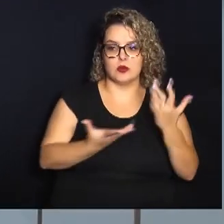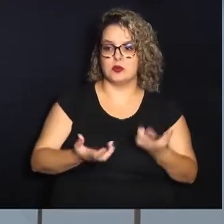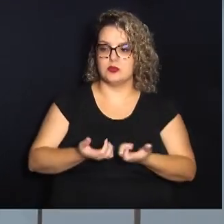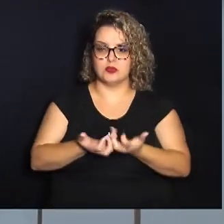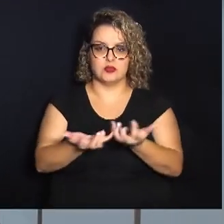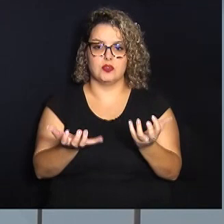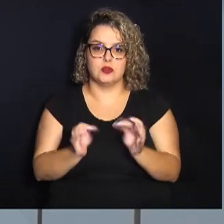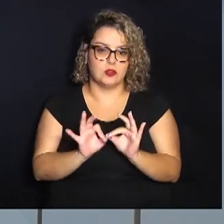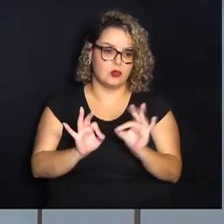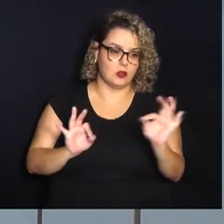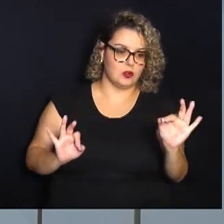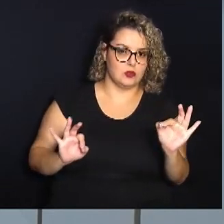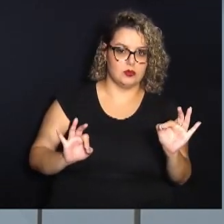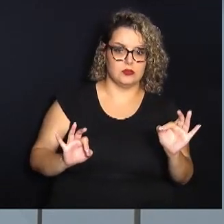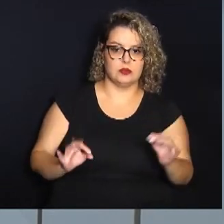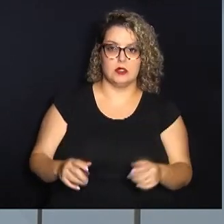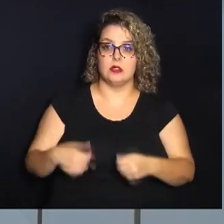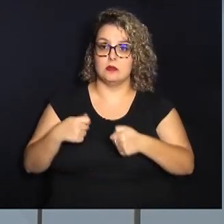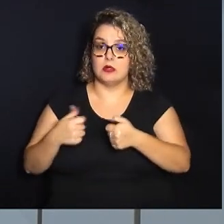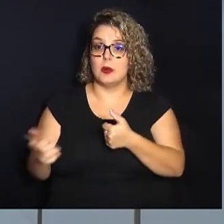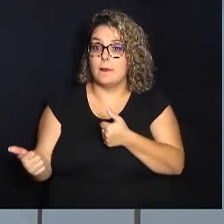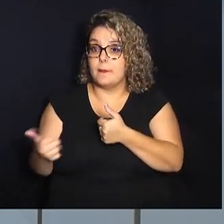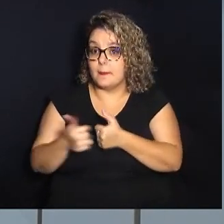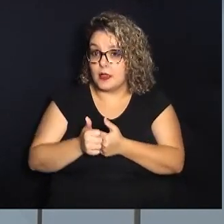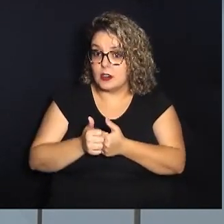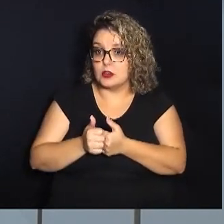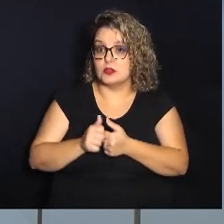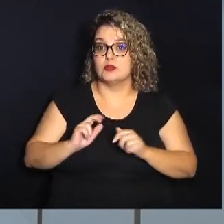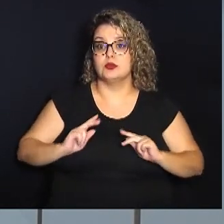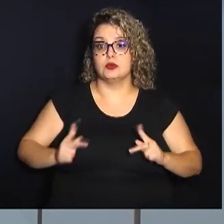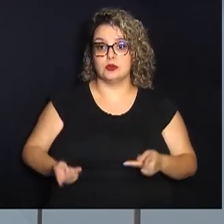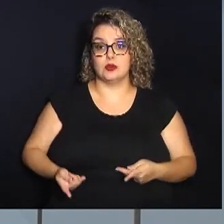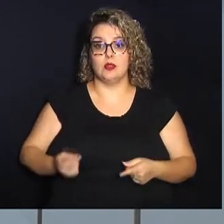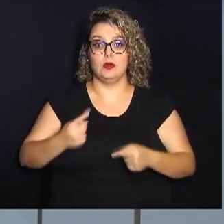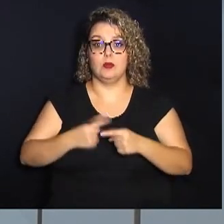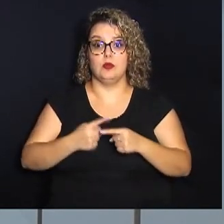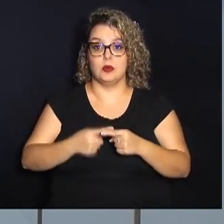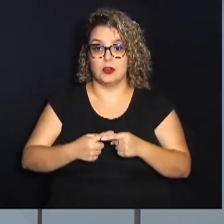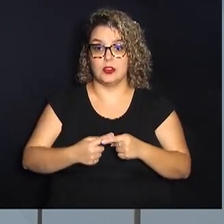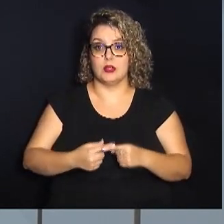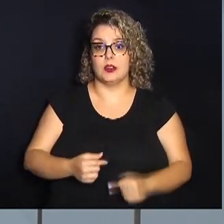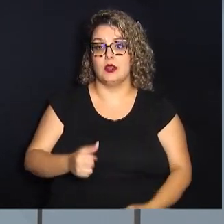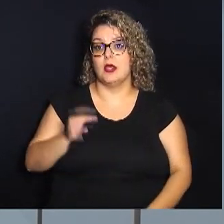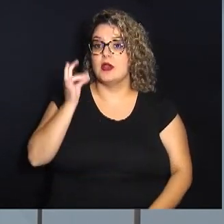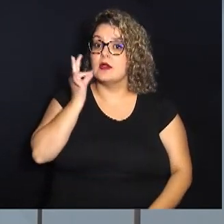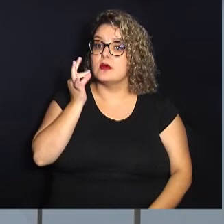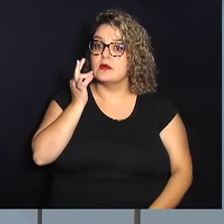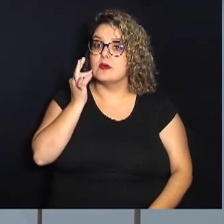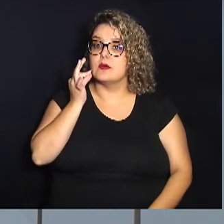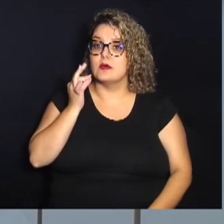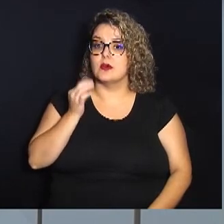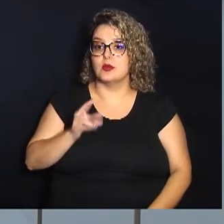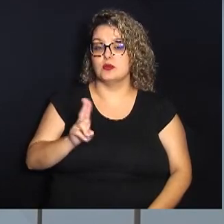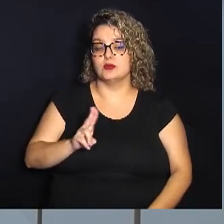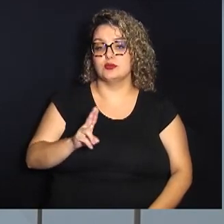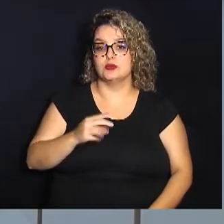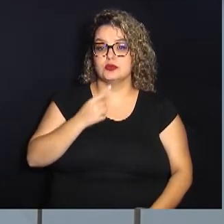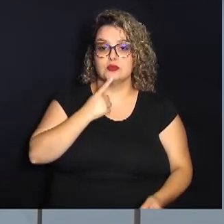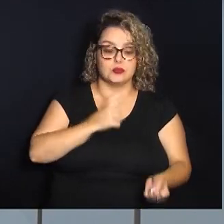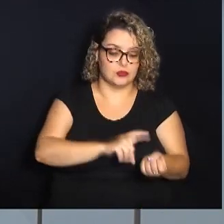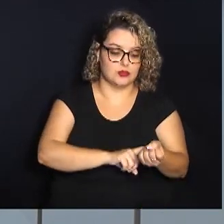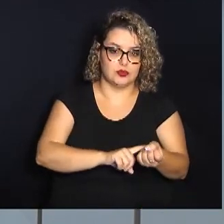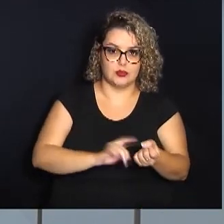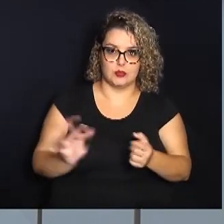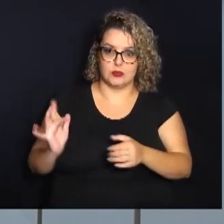longe se reproduzindo. Ele precisa estar perto do ser humano, porque a fêmea, ela utiliza o sangue para maturar os ovinhos dela e